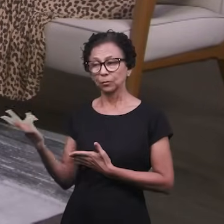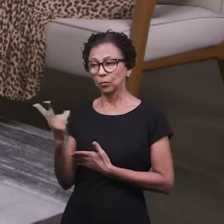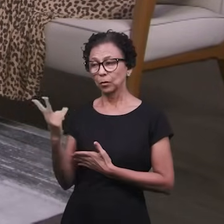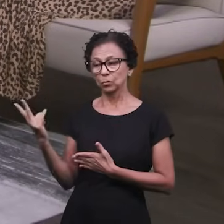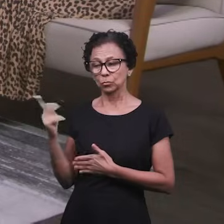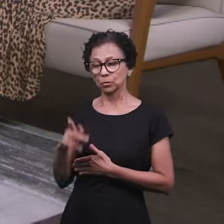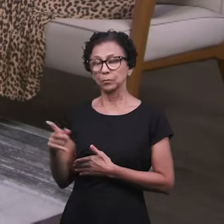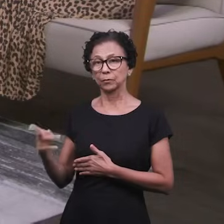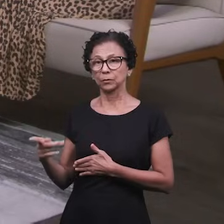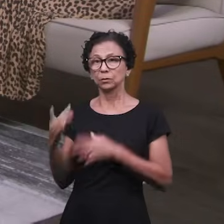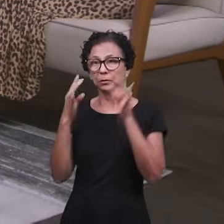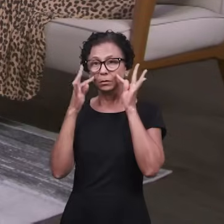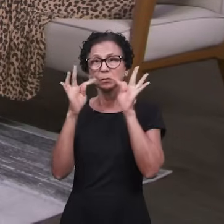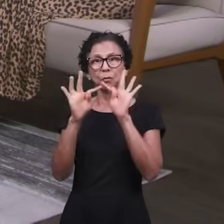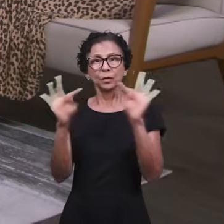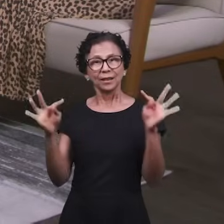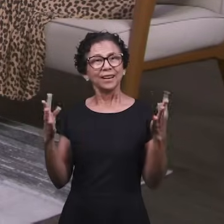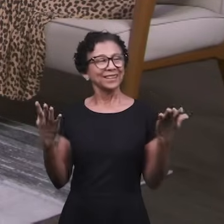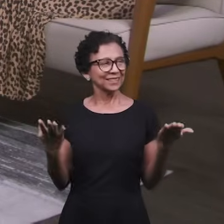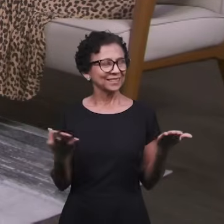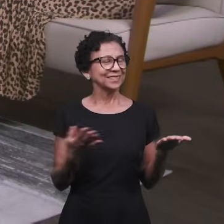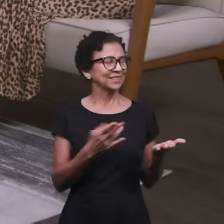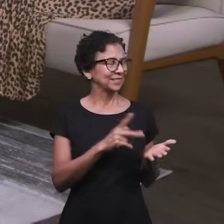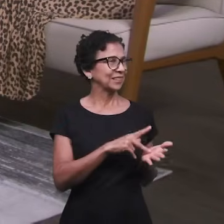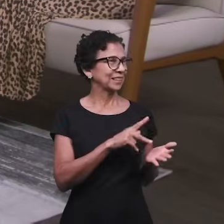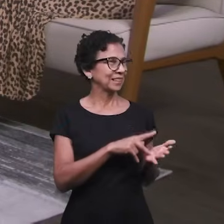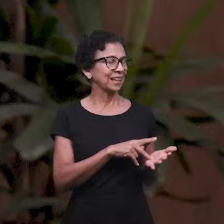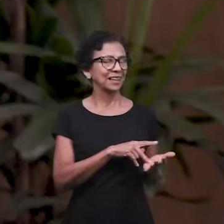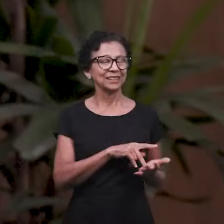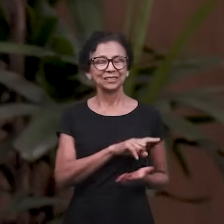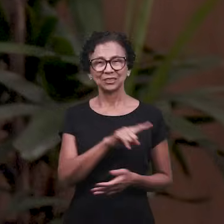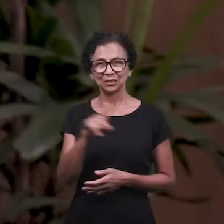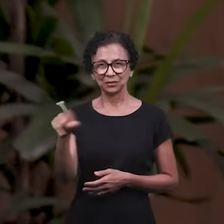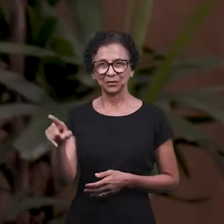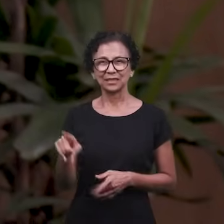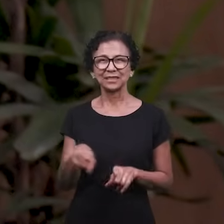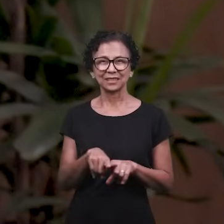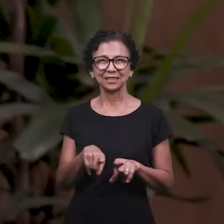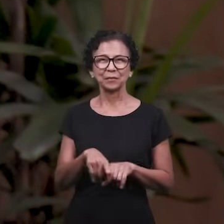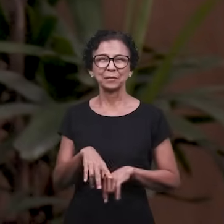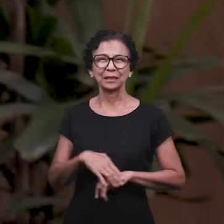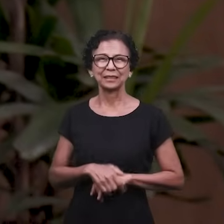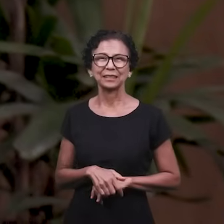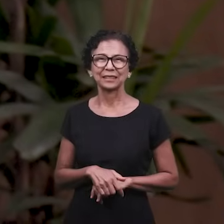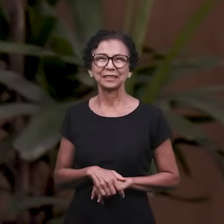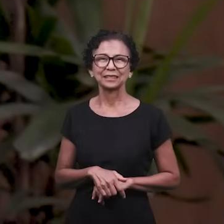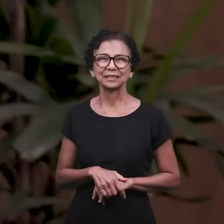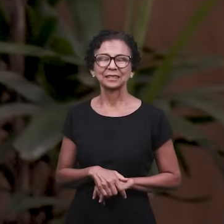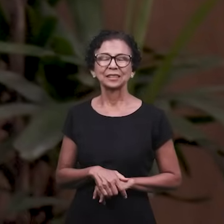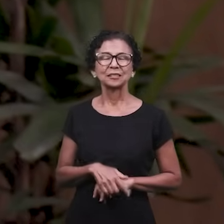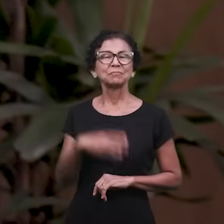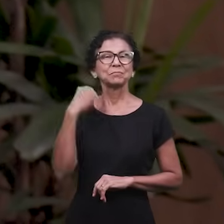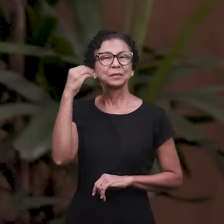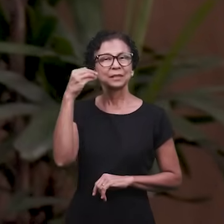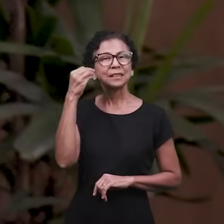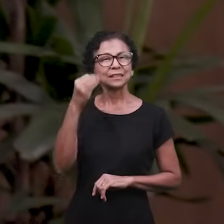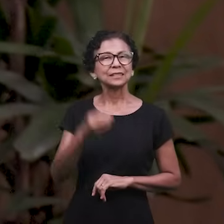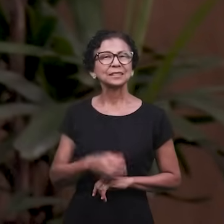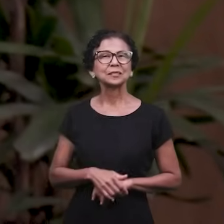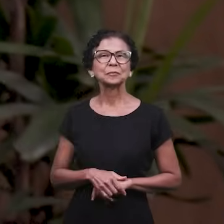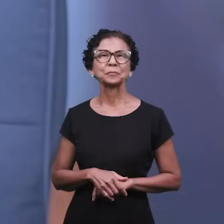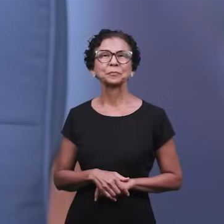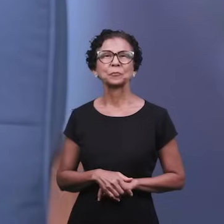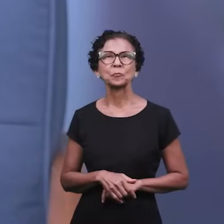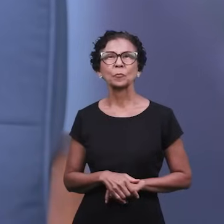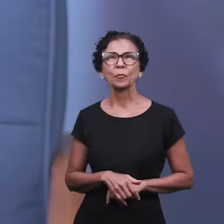e Letícia trouxeram para nós, não é, Fernanda? E eu tenho certeza que vocês aí de casa também têm outras experiências para